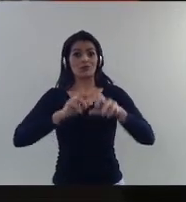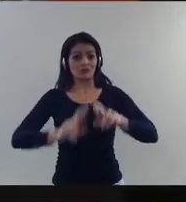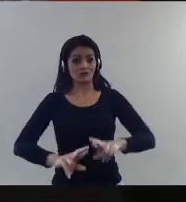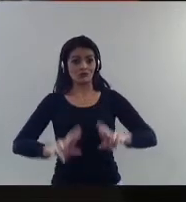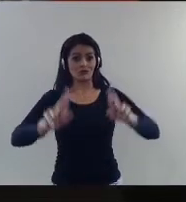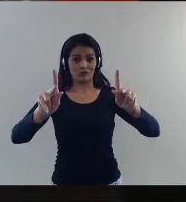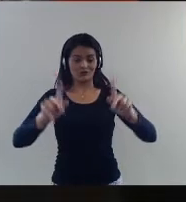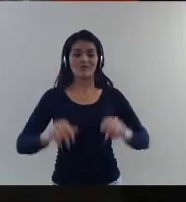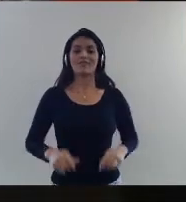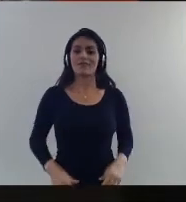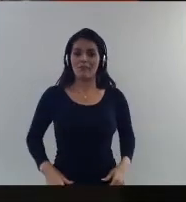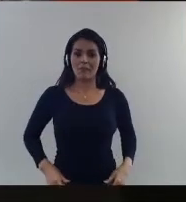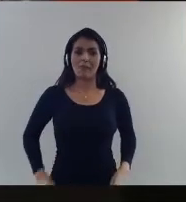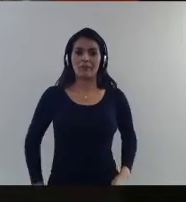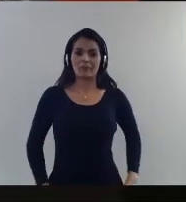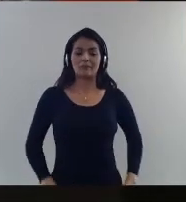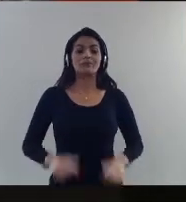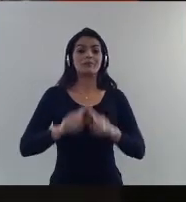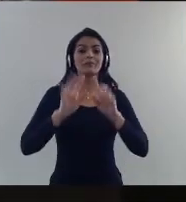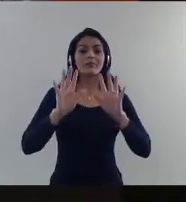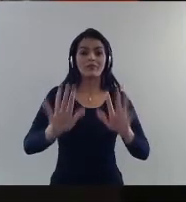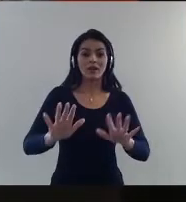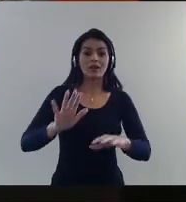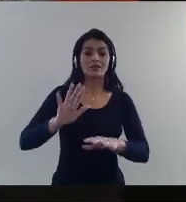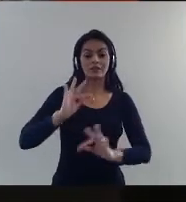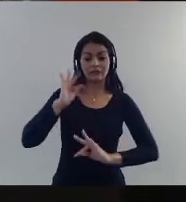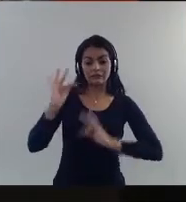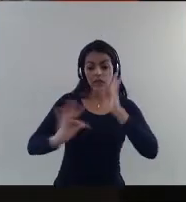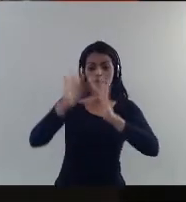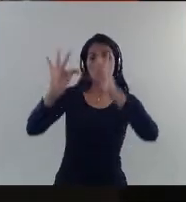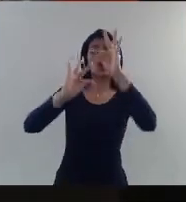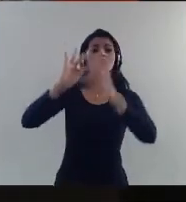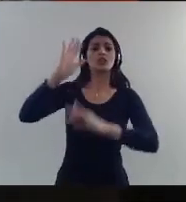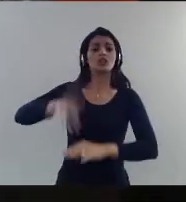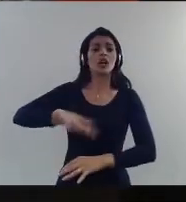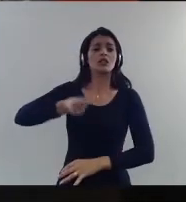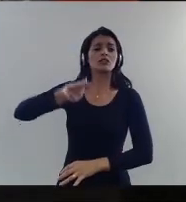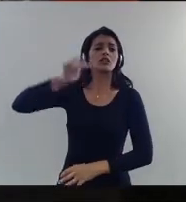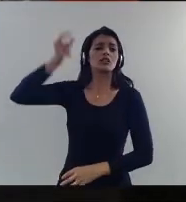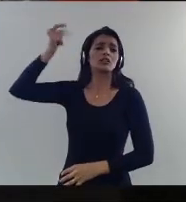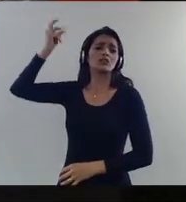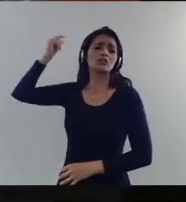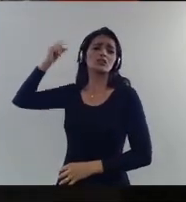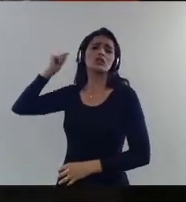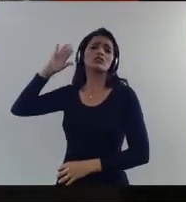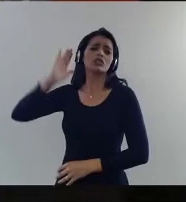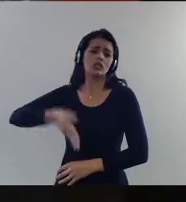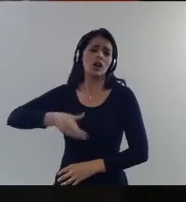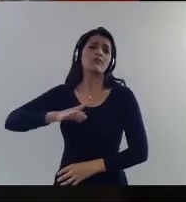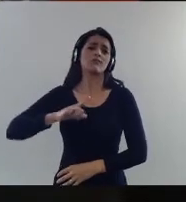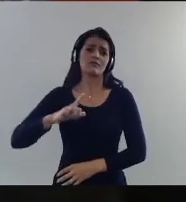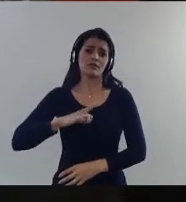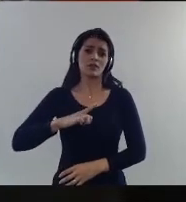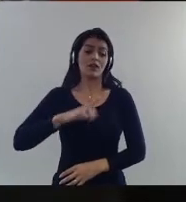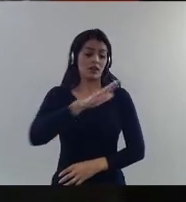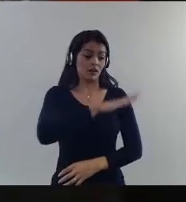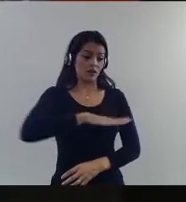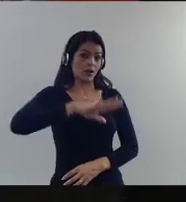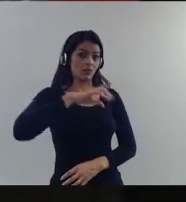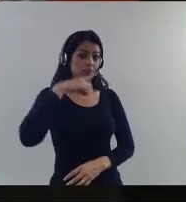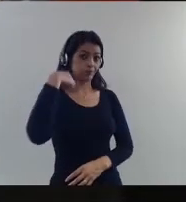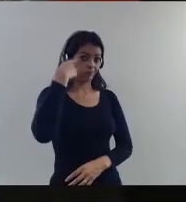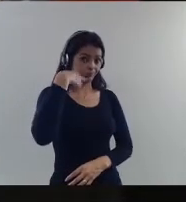diferente da sociedade, né? Mas esse avanço da tecnologia ele já existia há muito tempo, né? E a advocacia